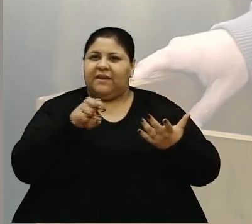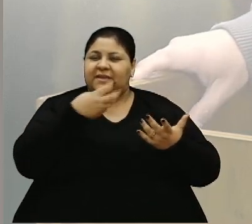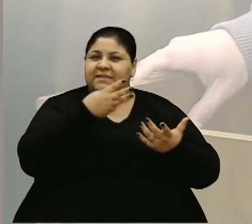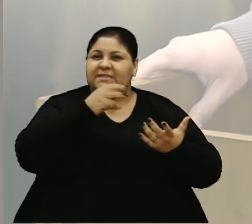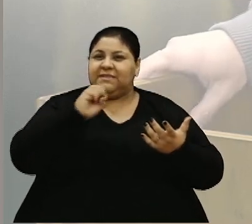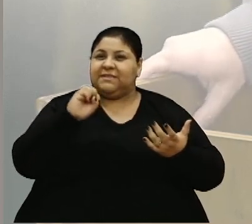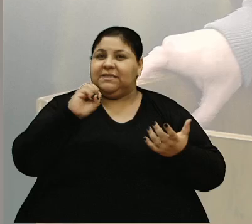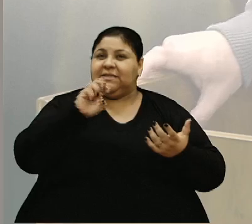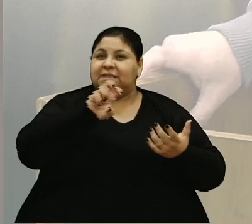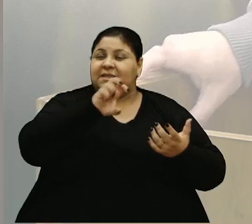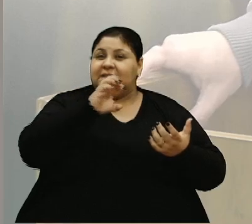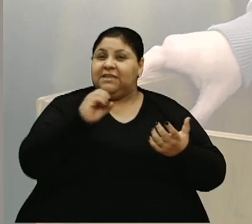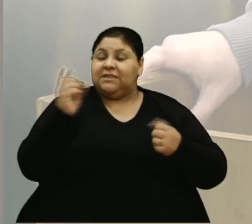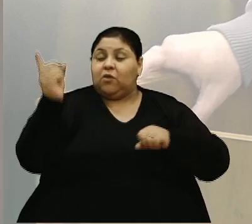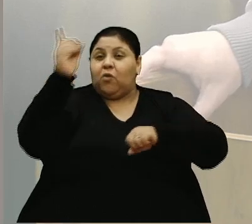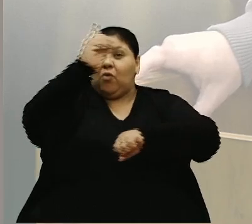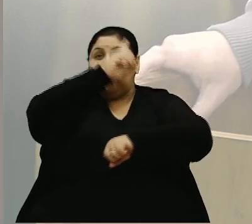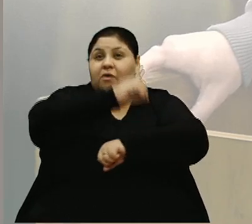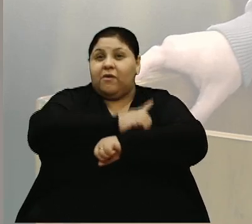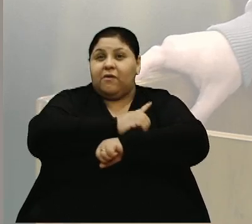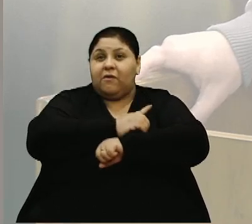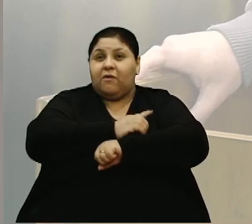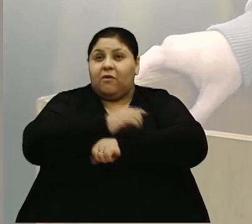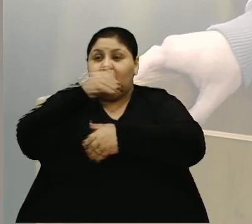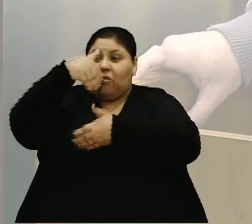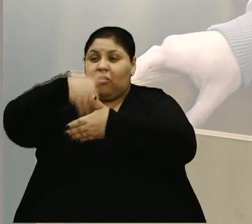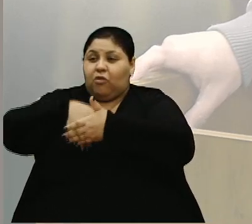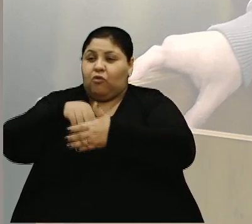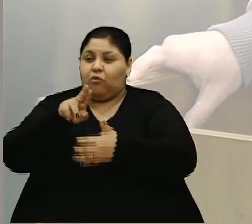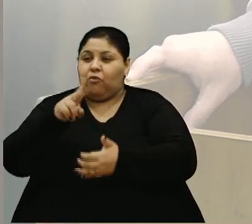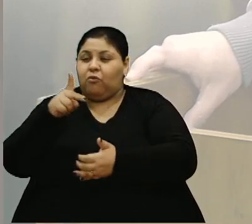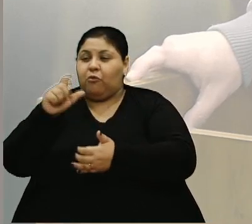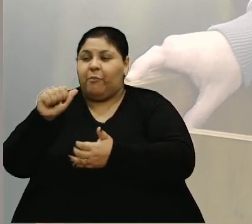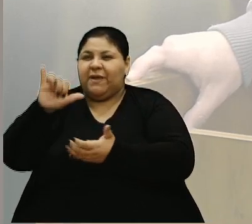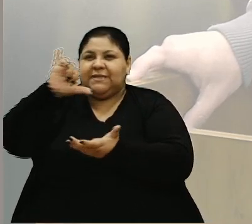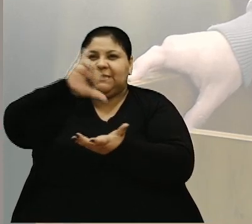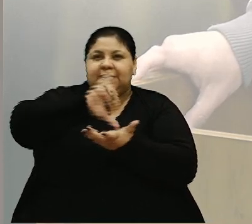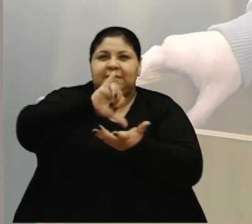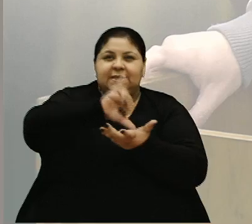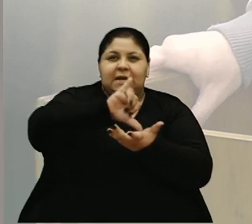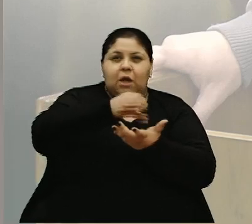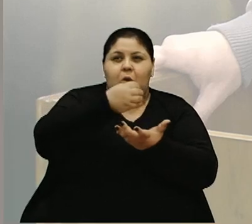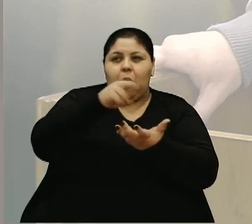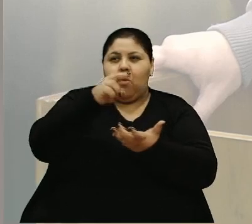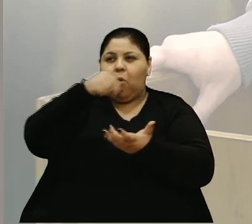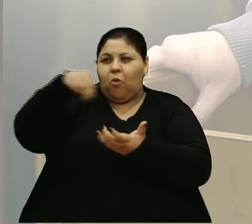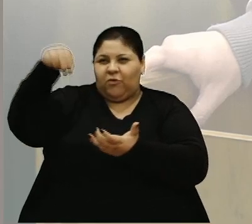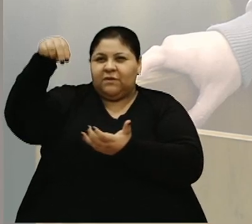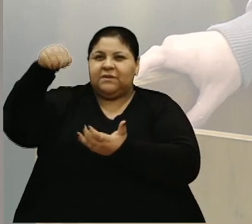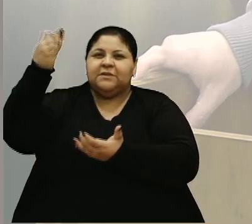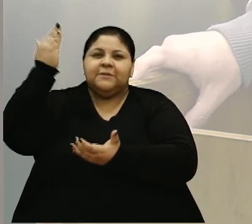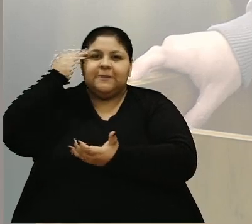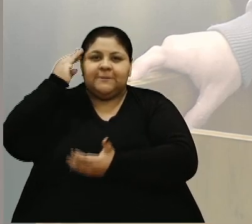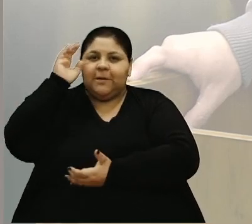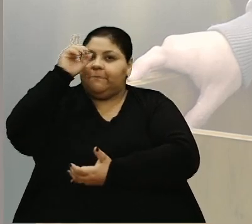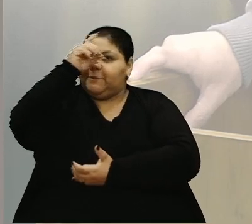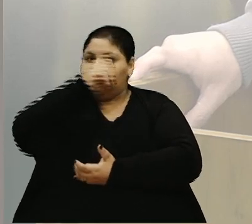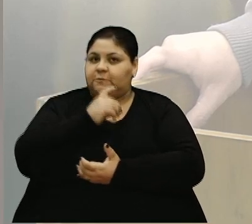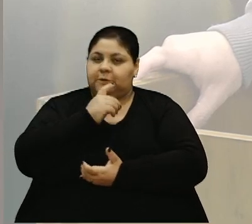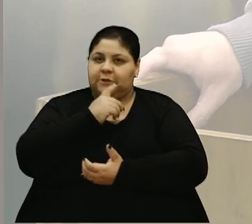40, 50, 60 dias numa UPA Central, UPA Zona Norte, sabe as dificuldades que são.